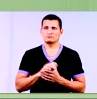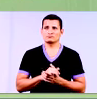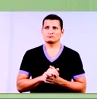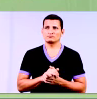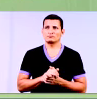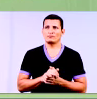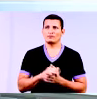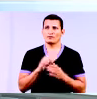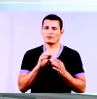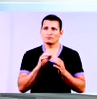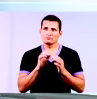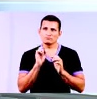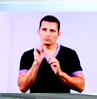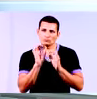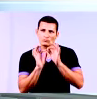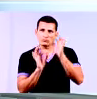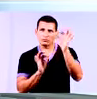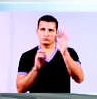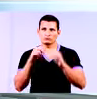longe do núcleo, ela tem